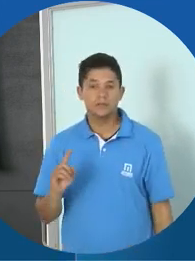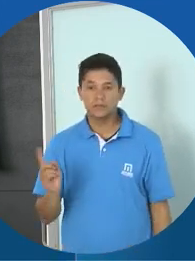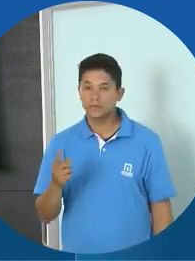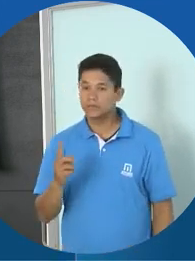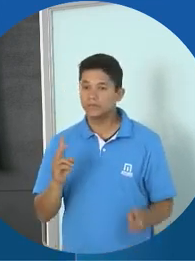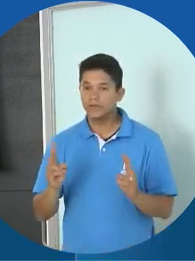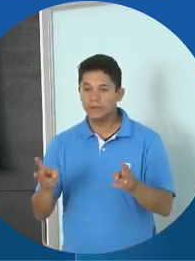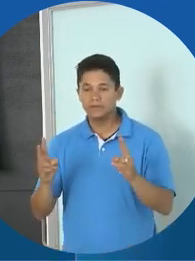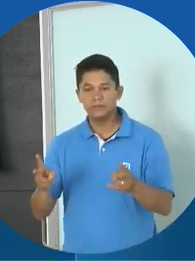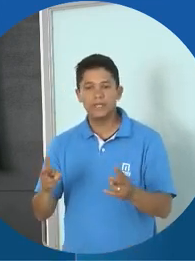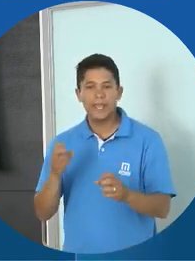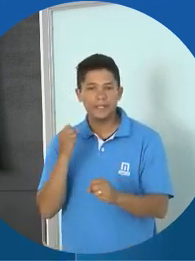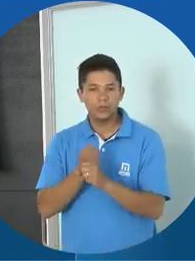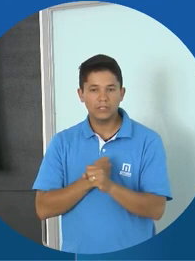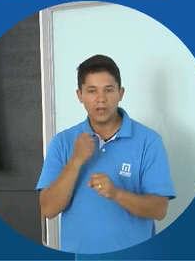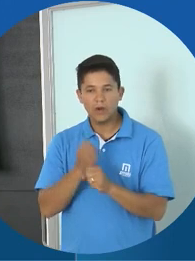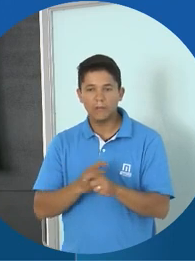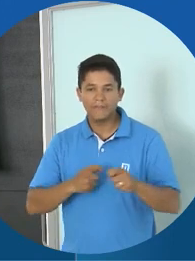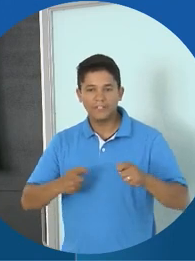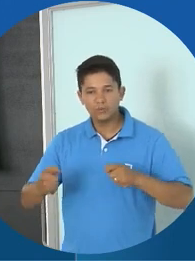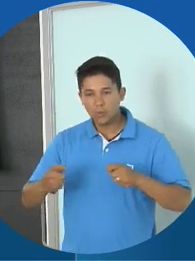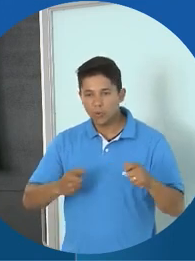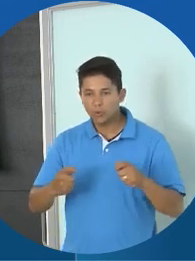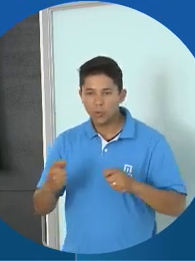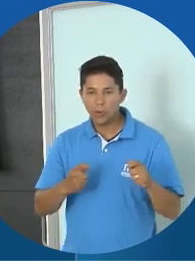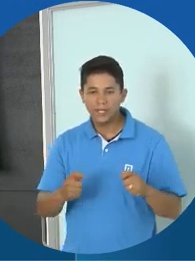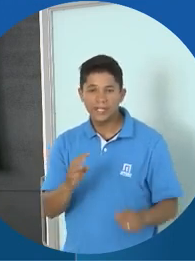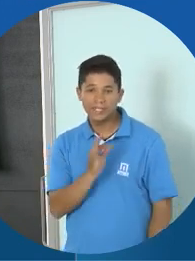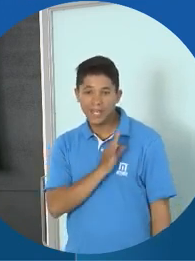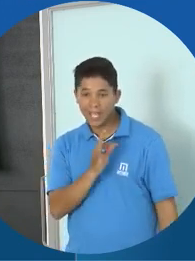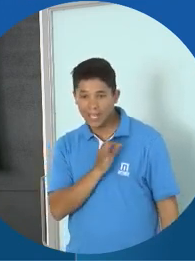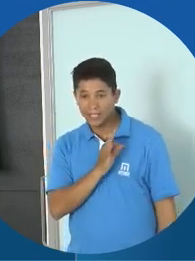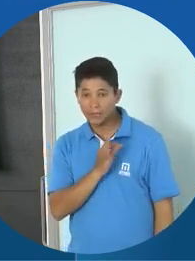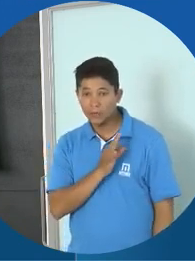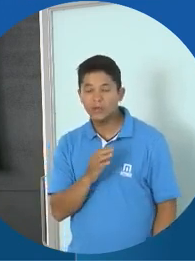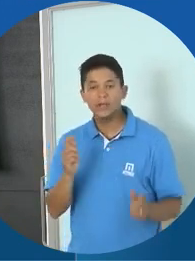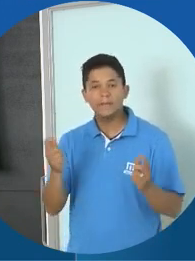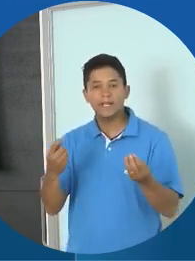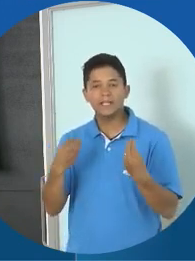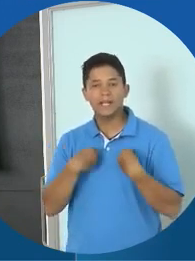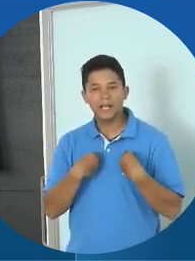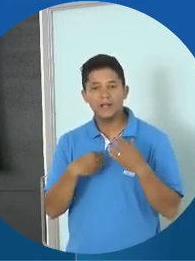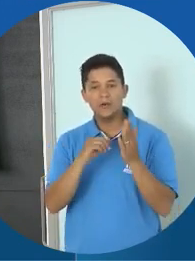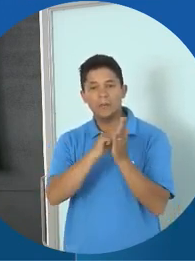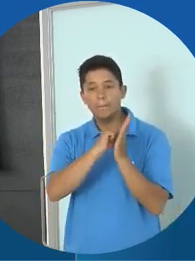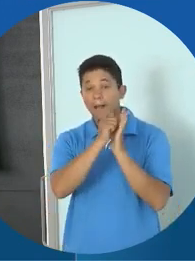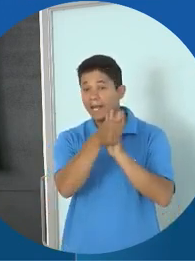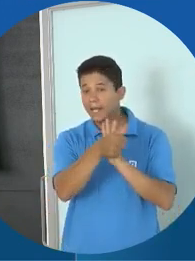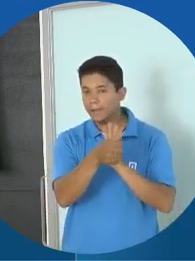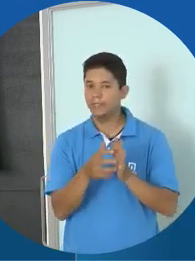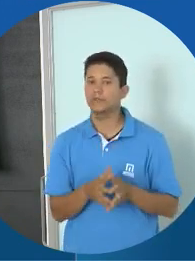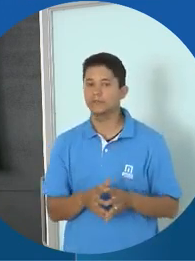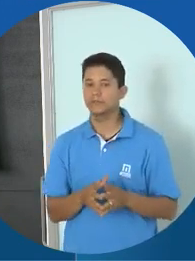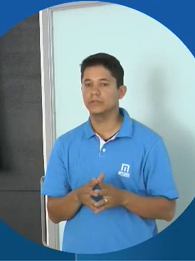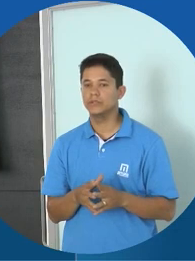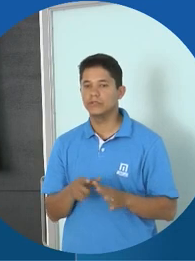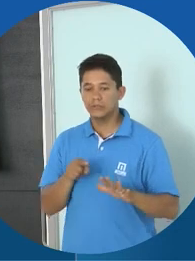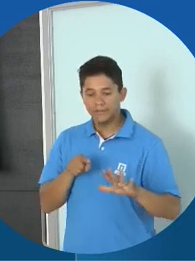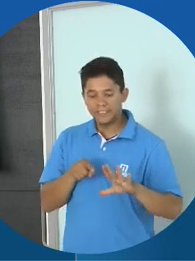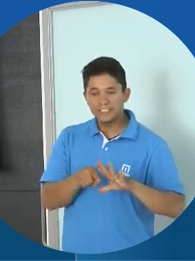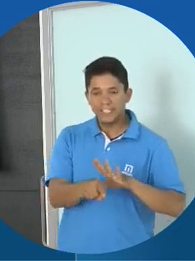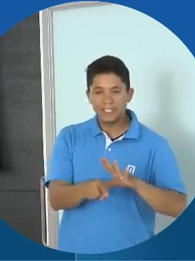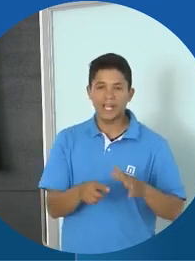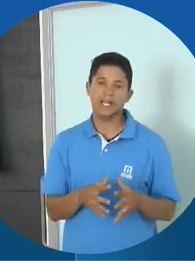nós fazemos todo esse controle técnico, até para dar um parâmetro do que está sendo injetado e do